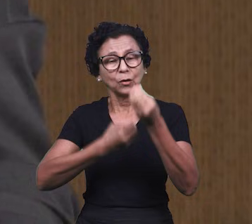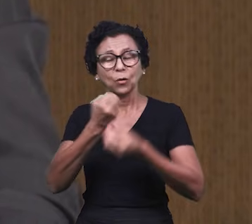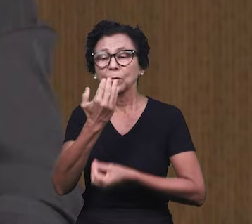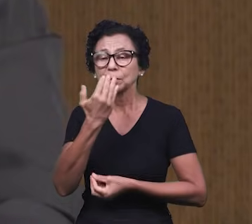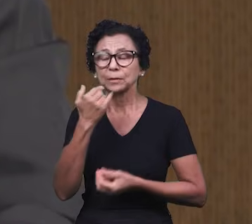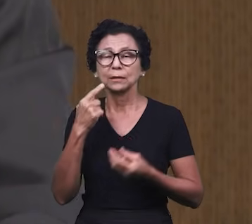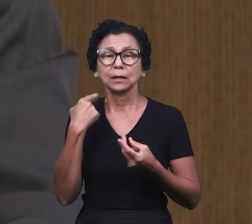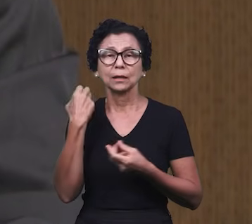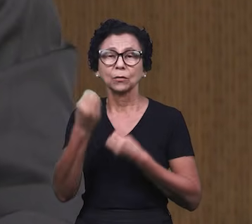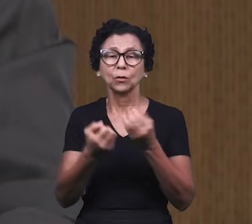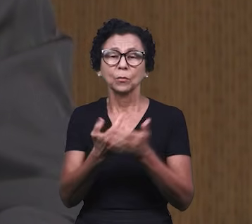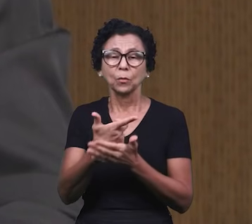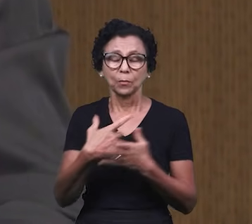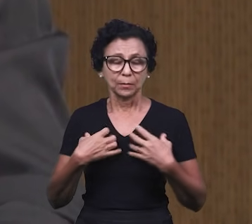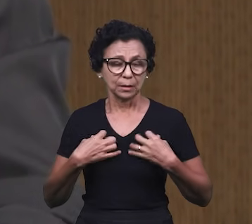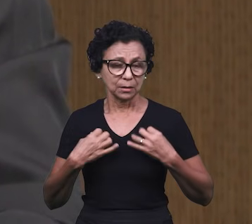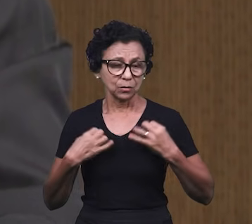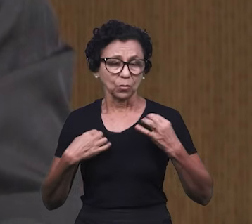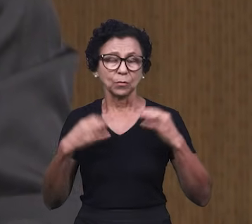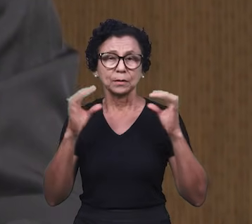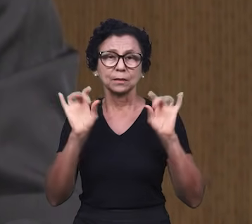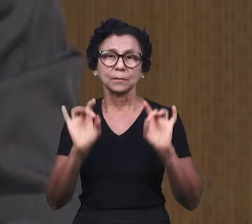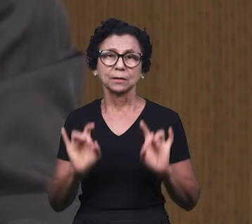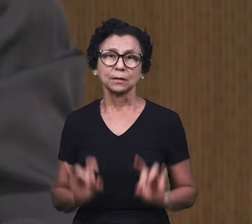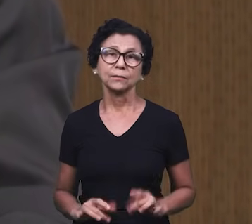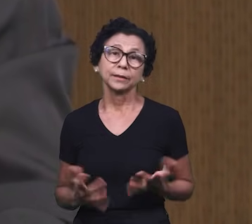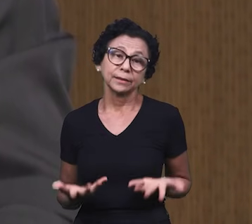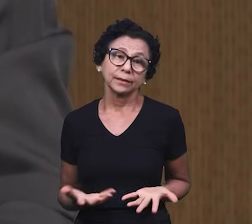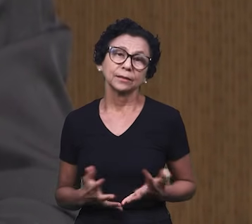os bons costumes, né? E olha só,